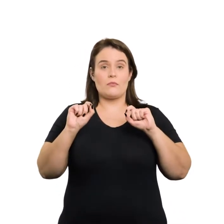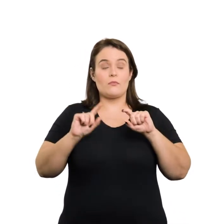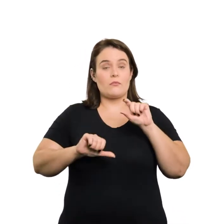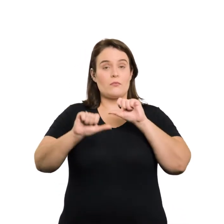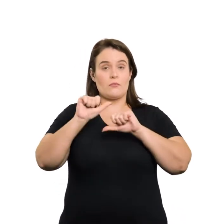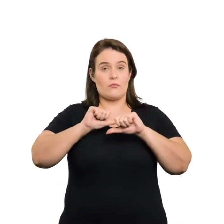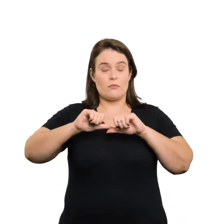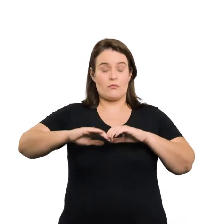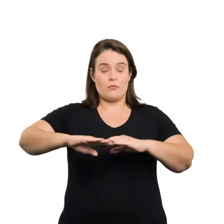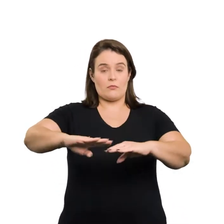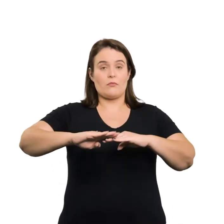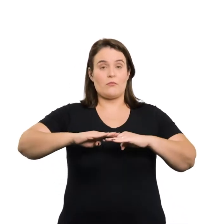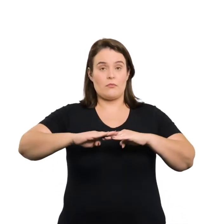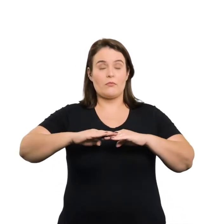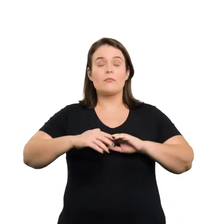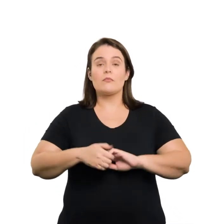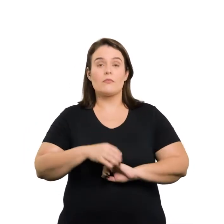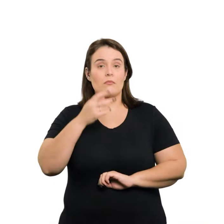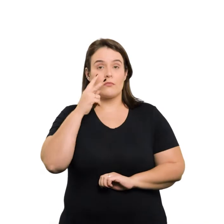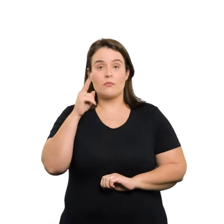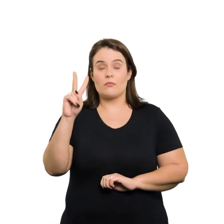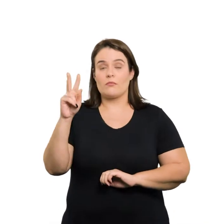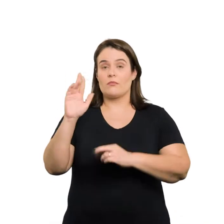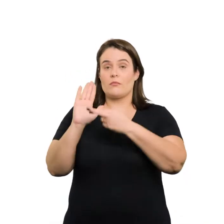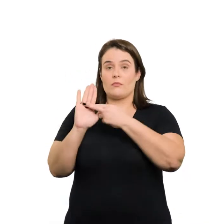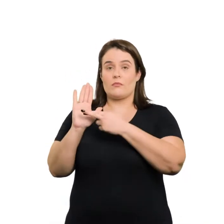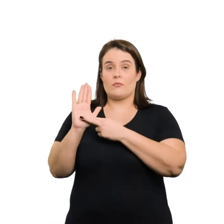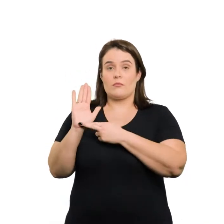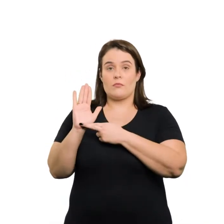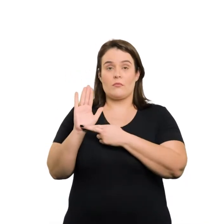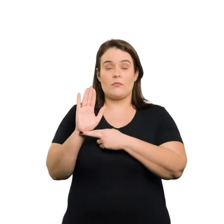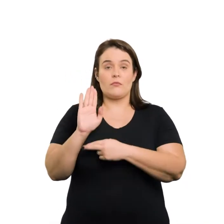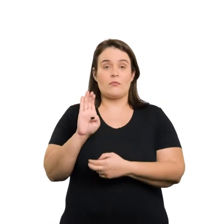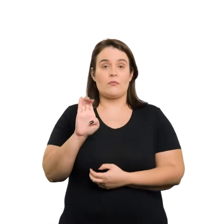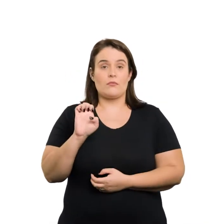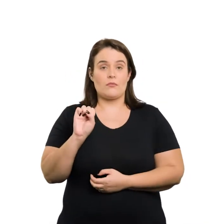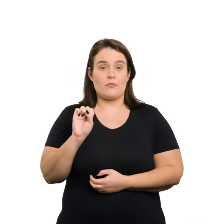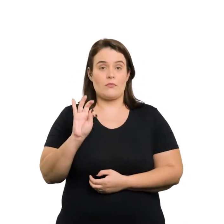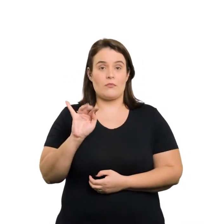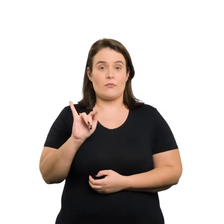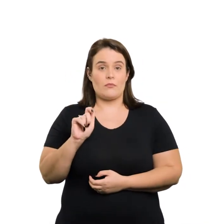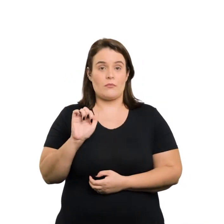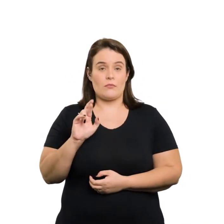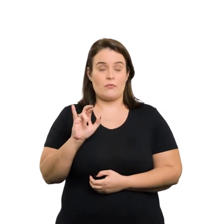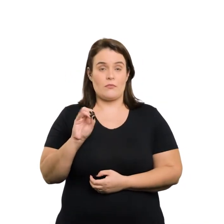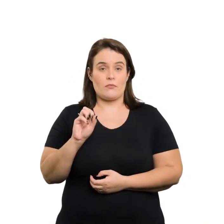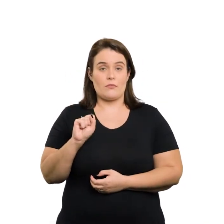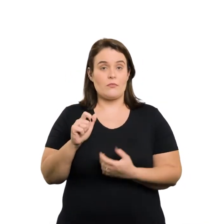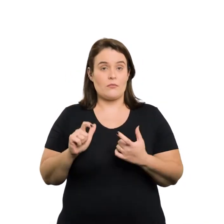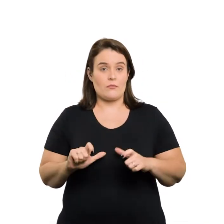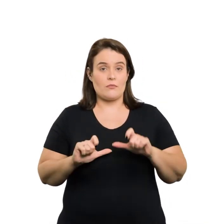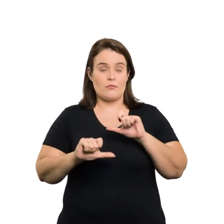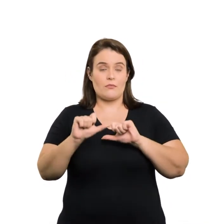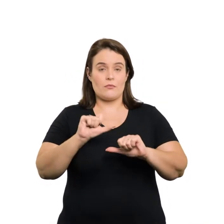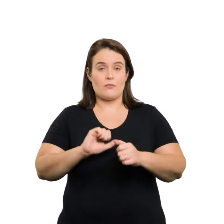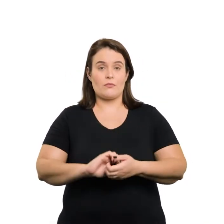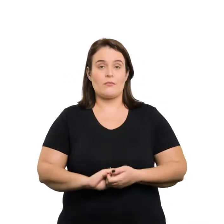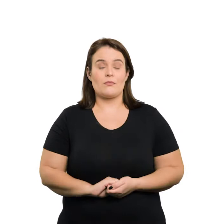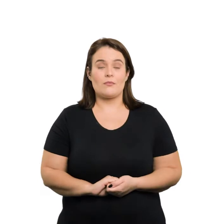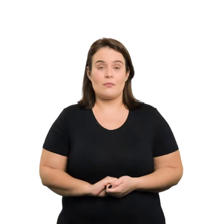à superfície para trocas, ver as exigências do item Vestiários, cabinas para troca.